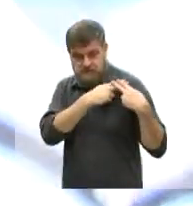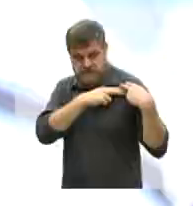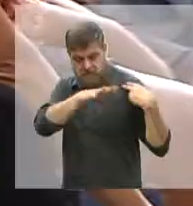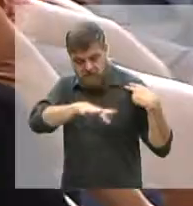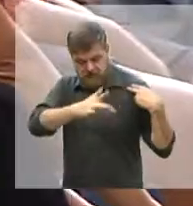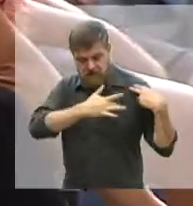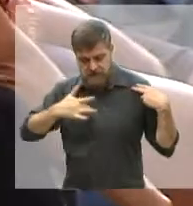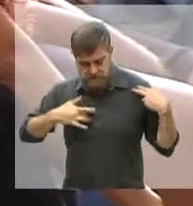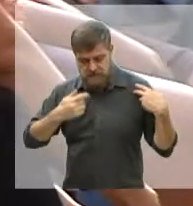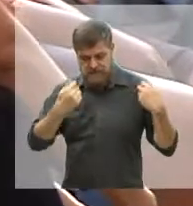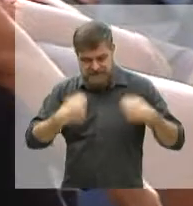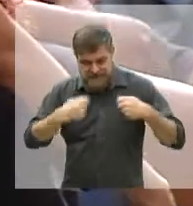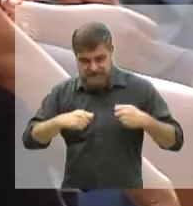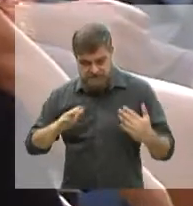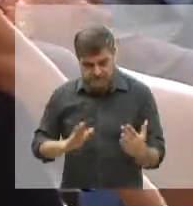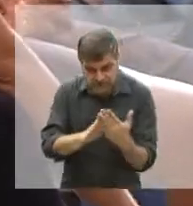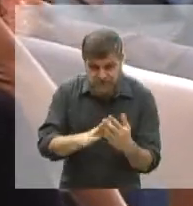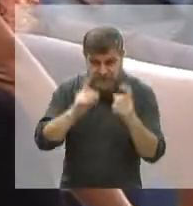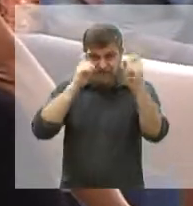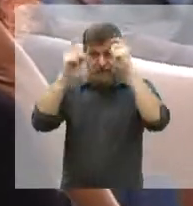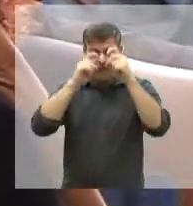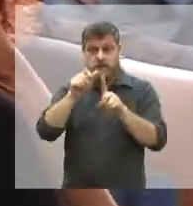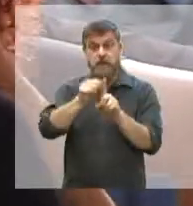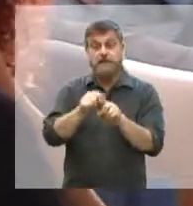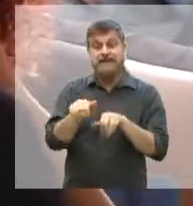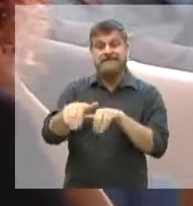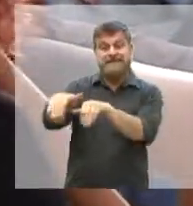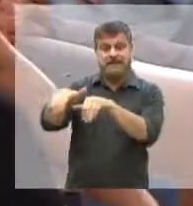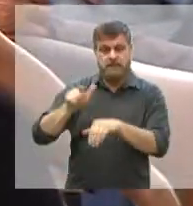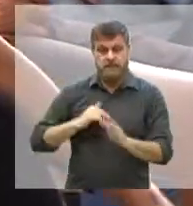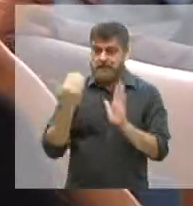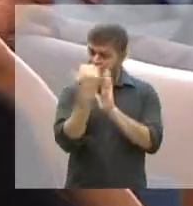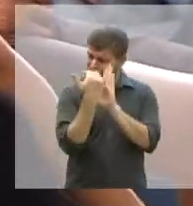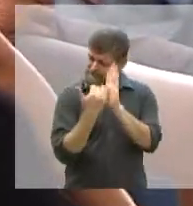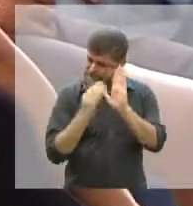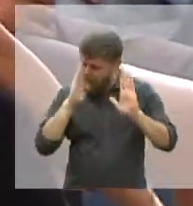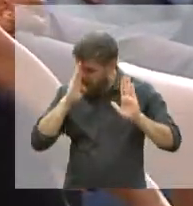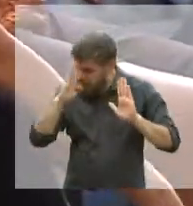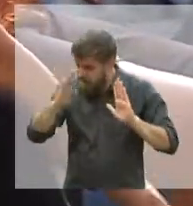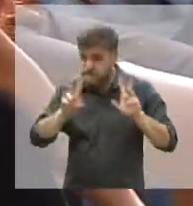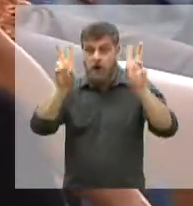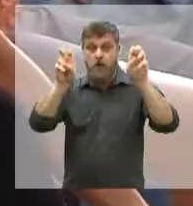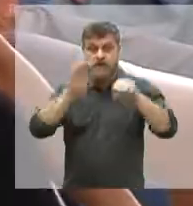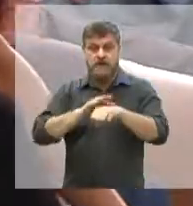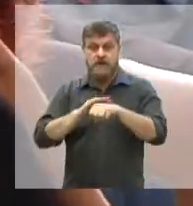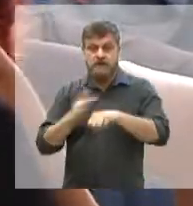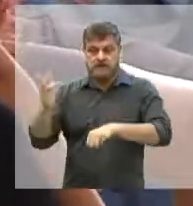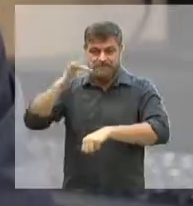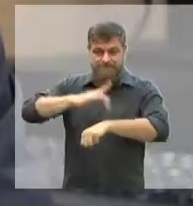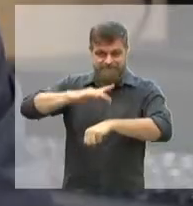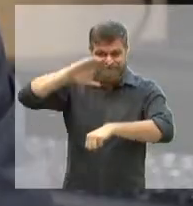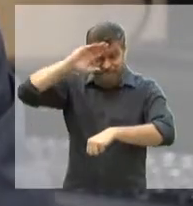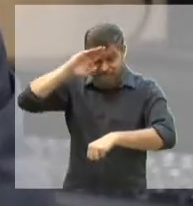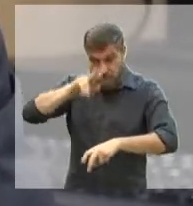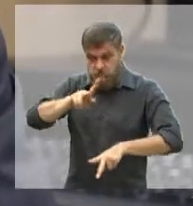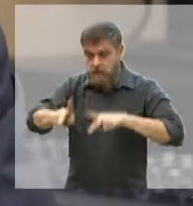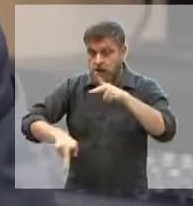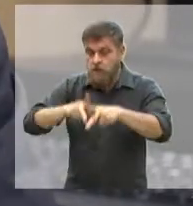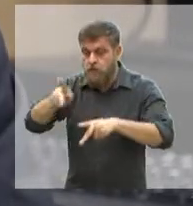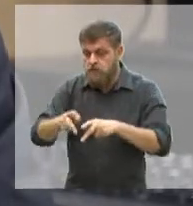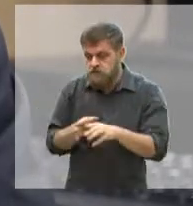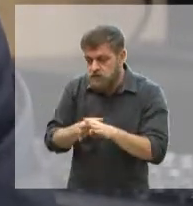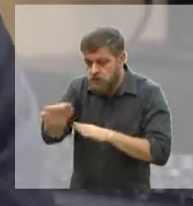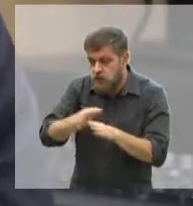esse enfrentamento. A gente vai na próxima reunião agora em setembro ter isso como pauta central da comissão, mobilizar e organizar a população